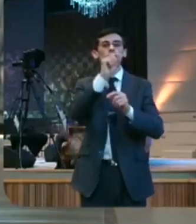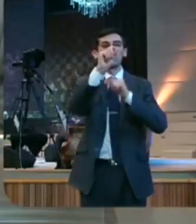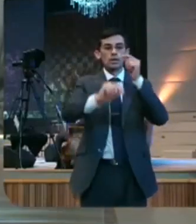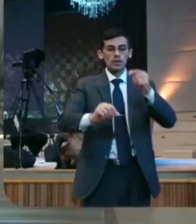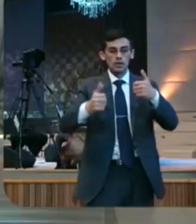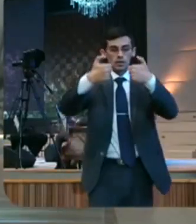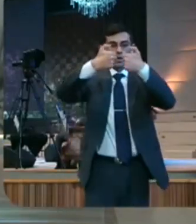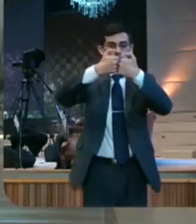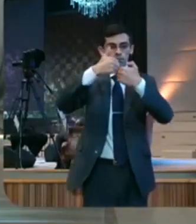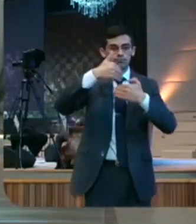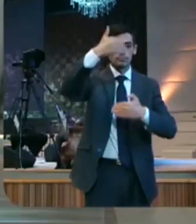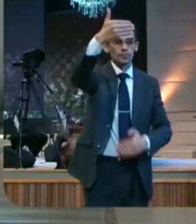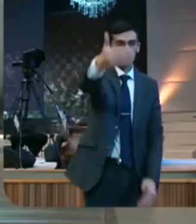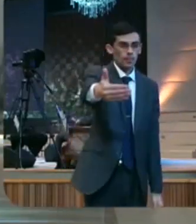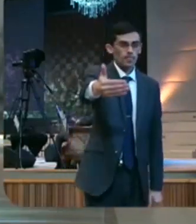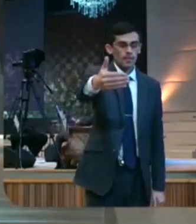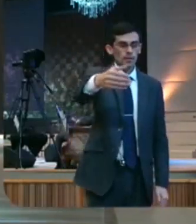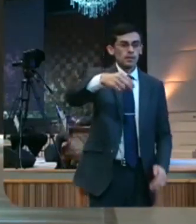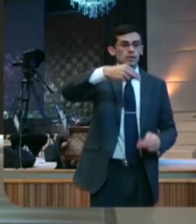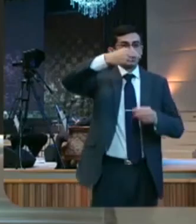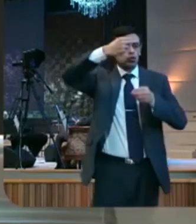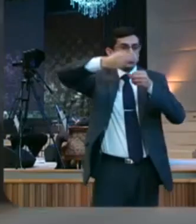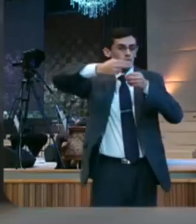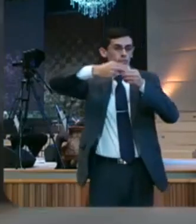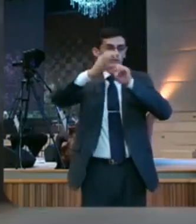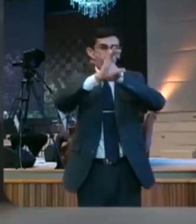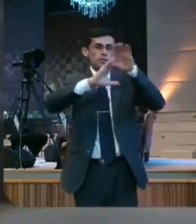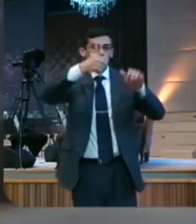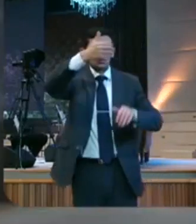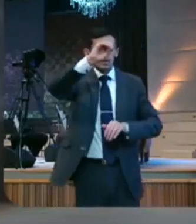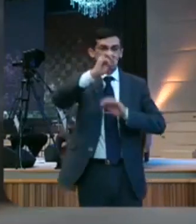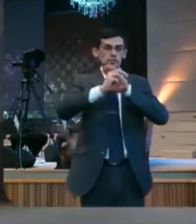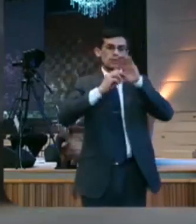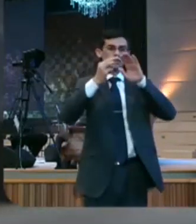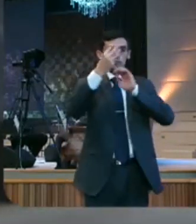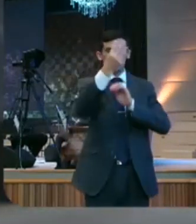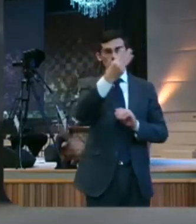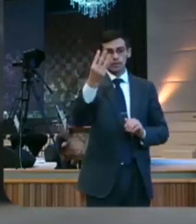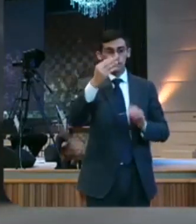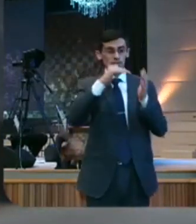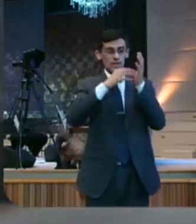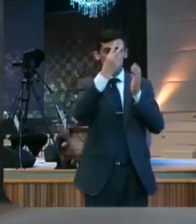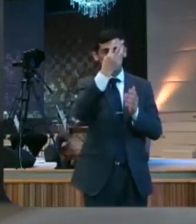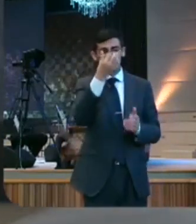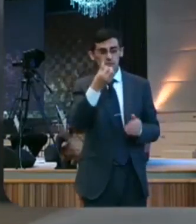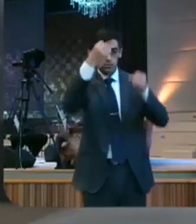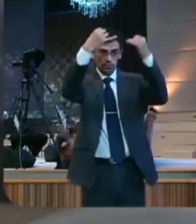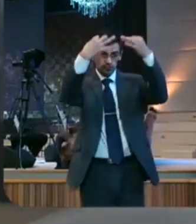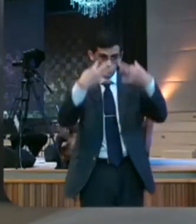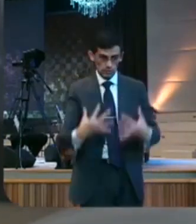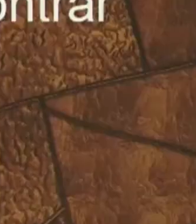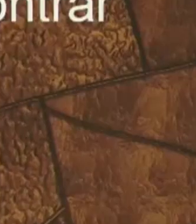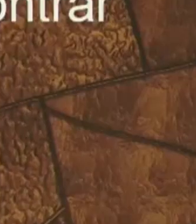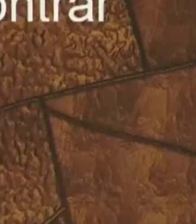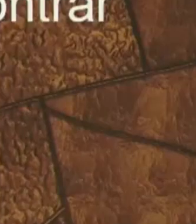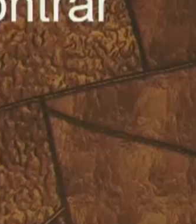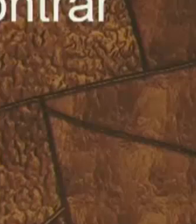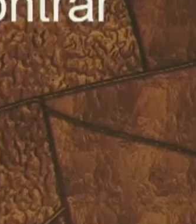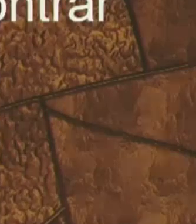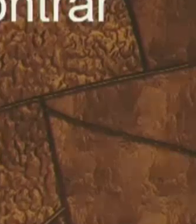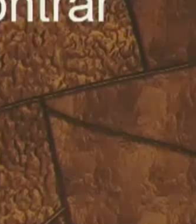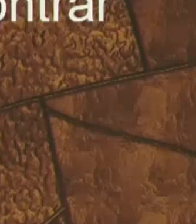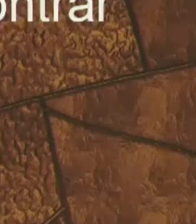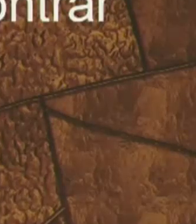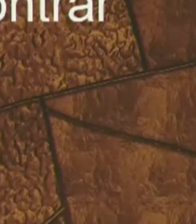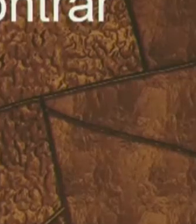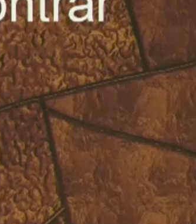arca à frente. Lá em Números capítulo 10, versículo 33 a 36, a Bíblia diz assim: e assim partiram do